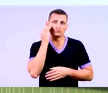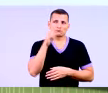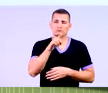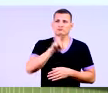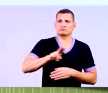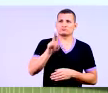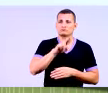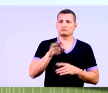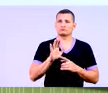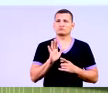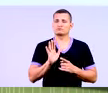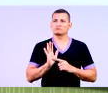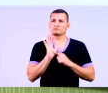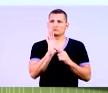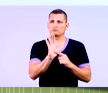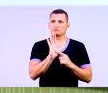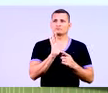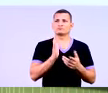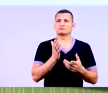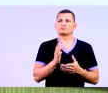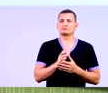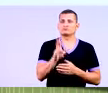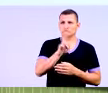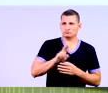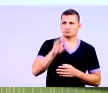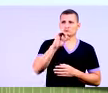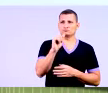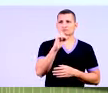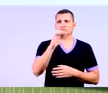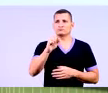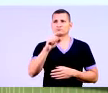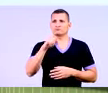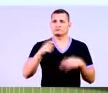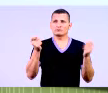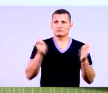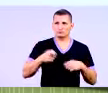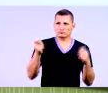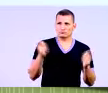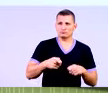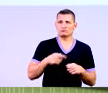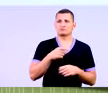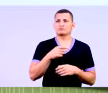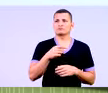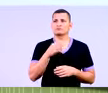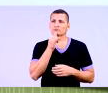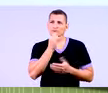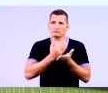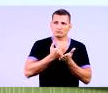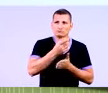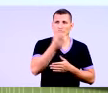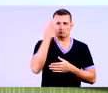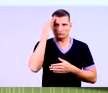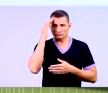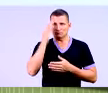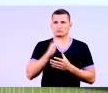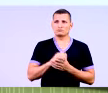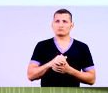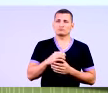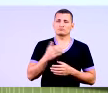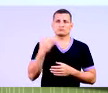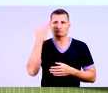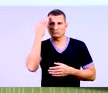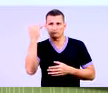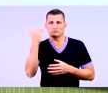de de uso de dados ela é possível a partir do no seu entendimento a eu sei que